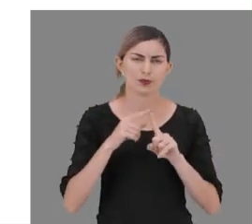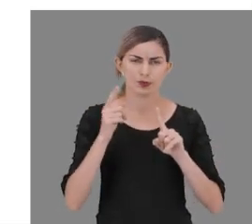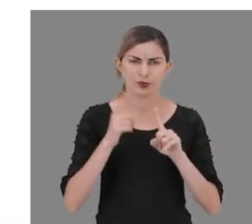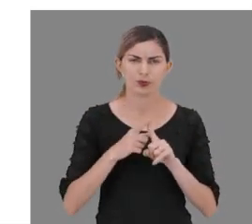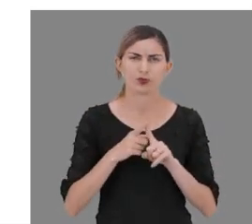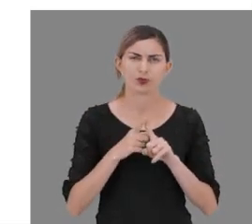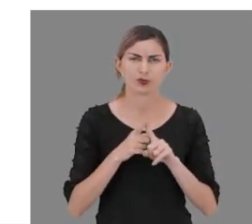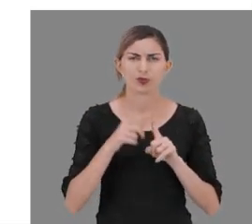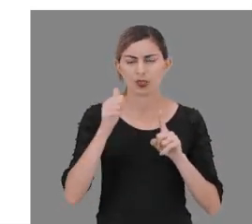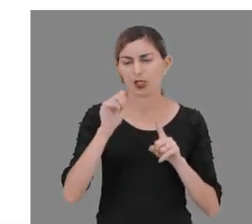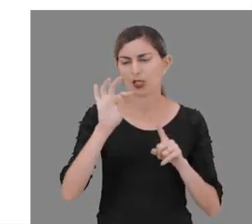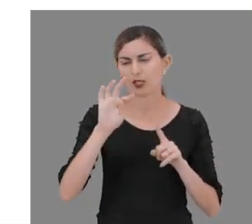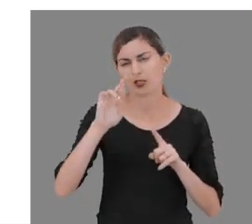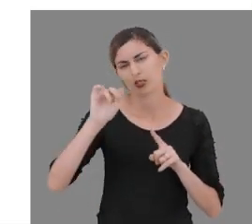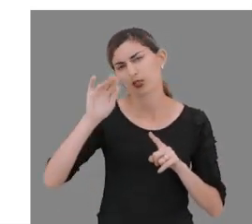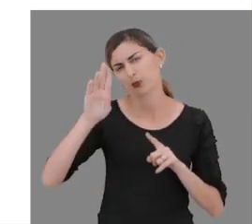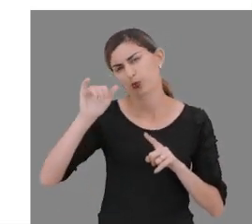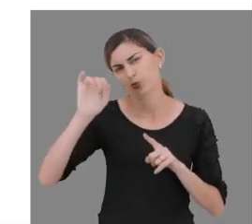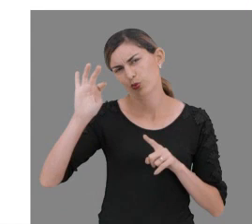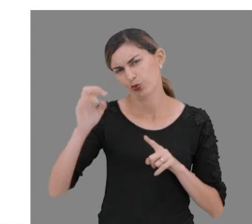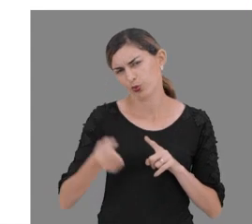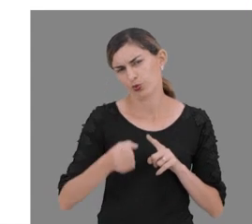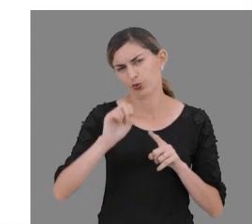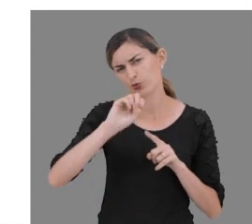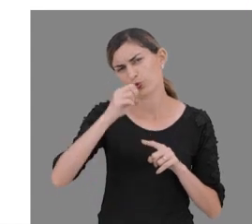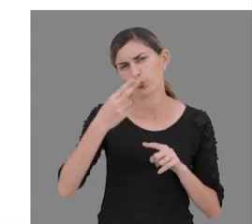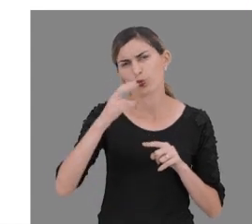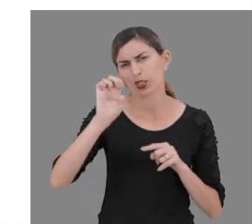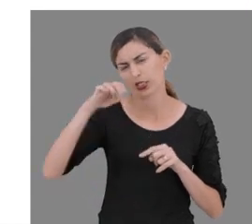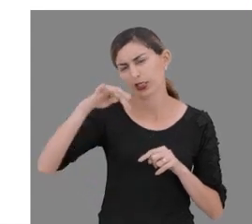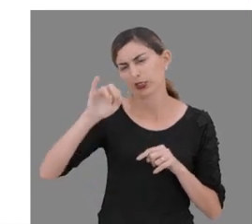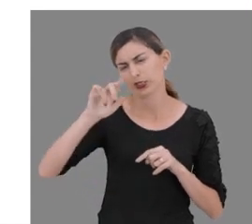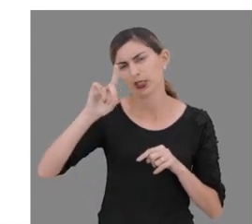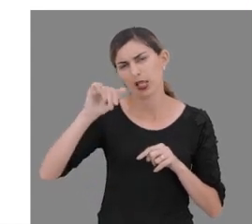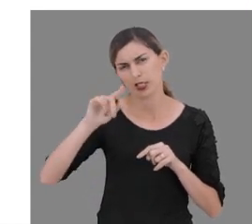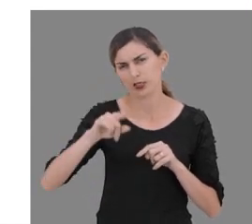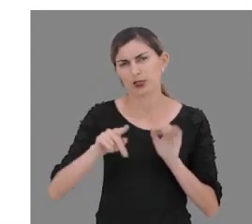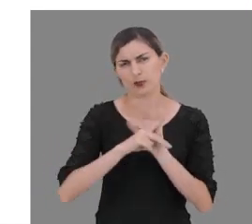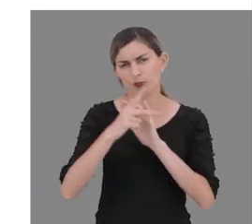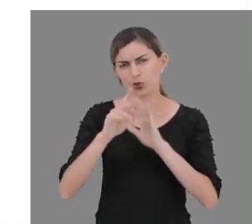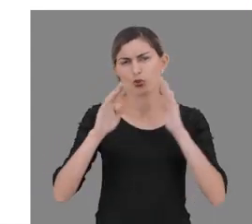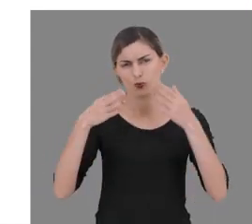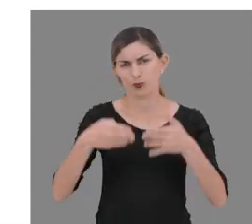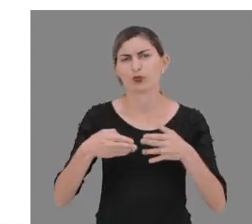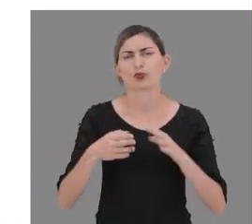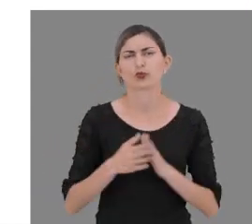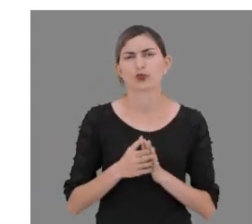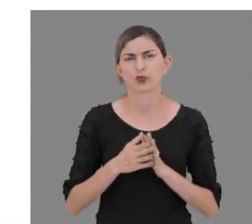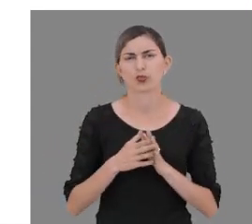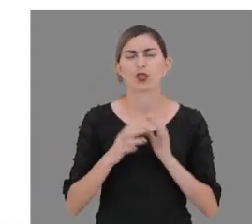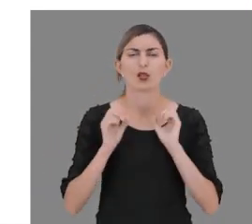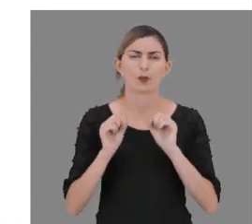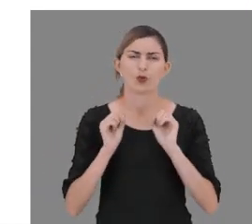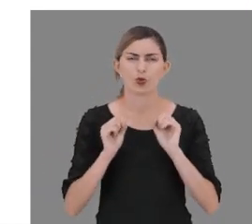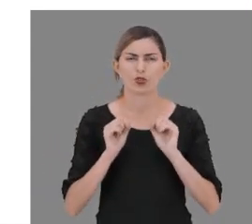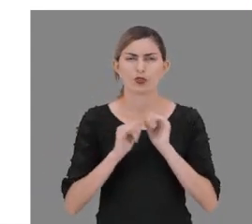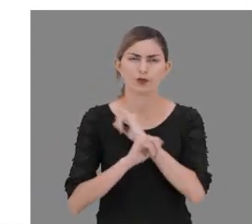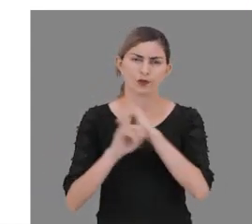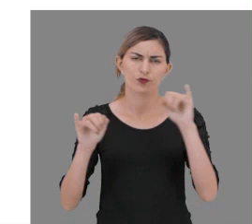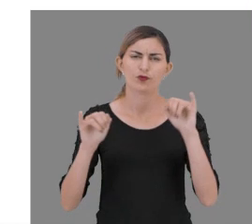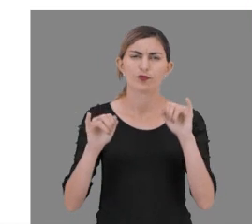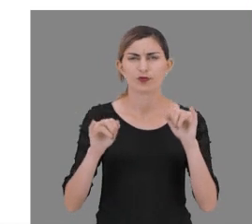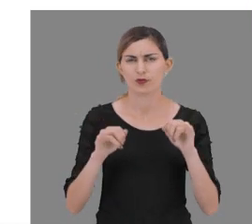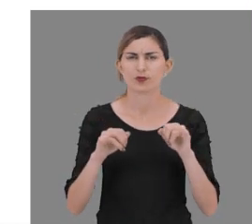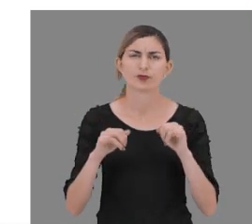diferentes tipos de atributos ou entidades mais específicas, elas